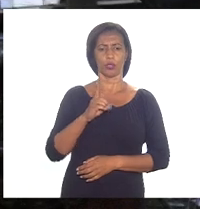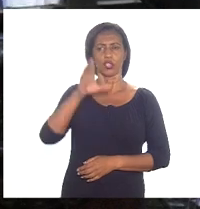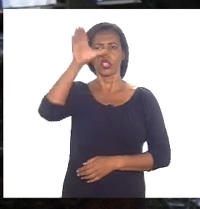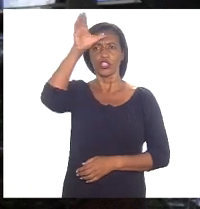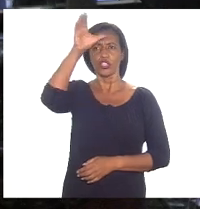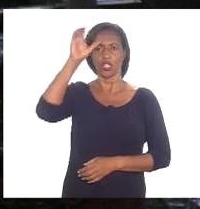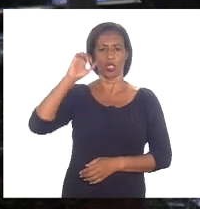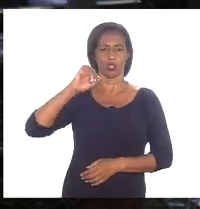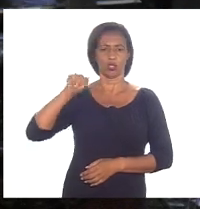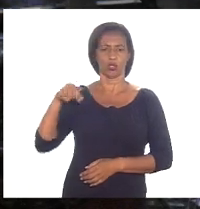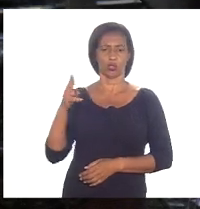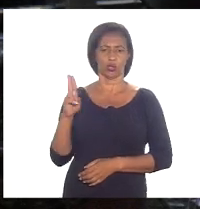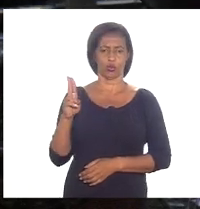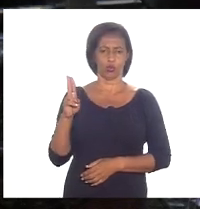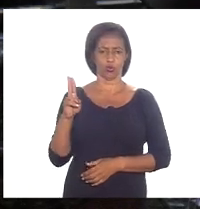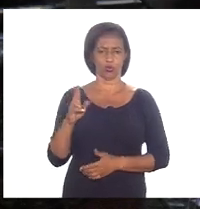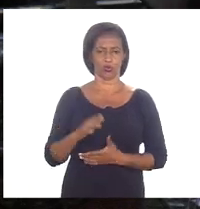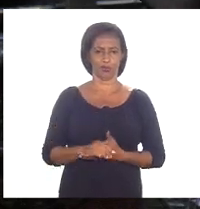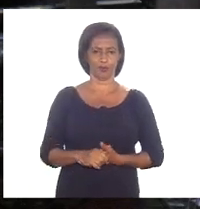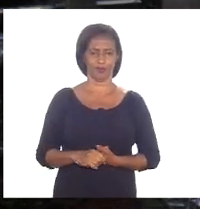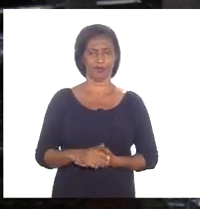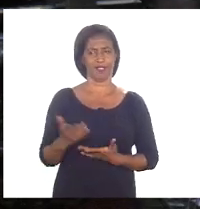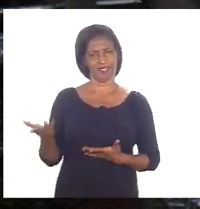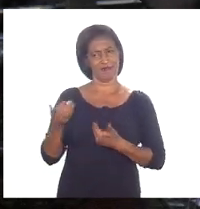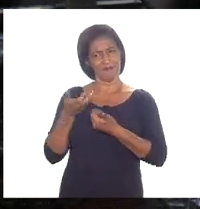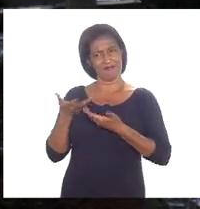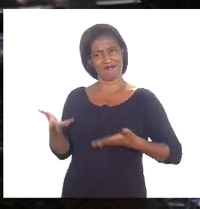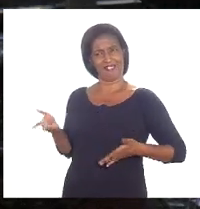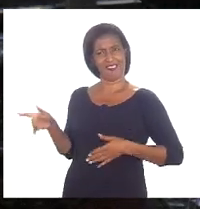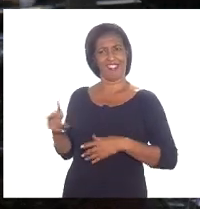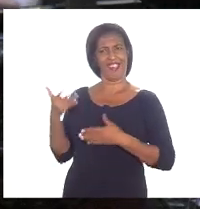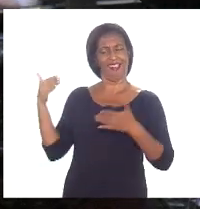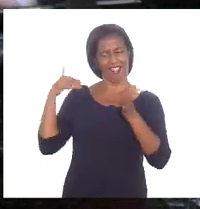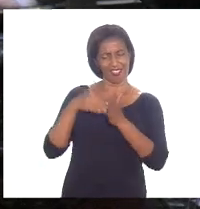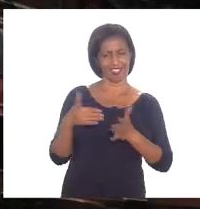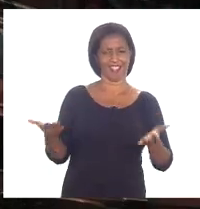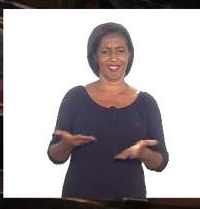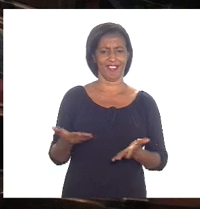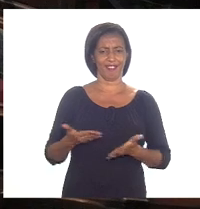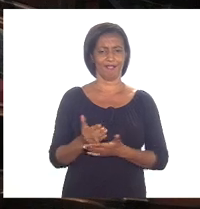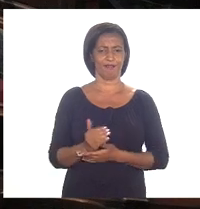Ju. Homenageá-la, porque ela esteve até agora.